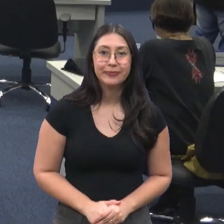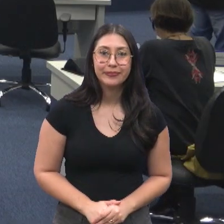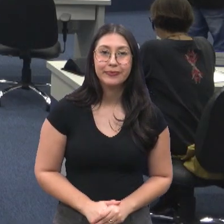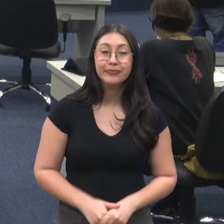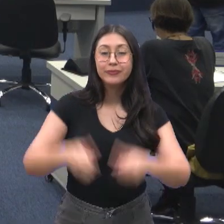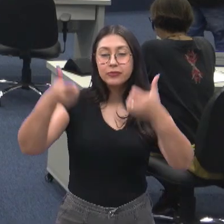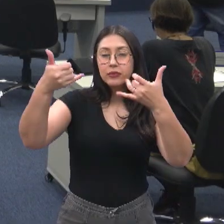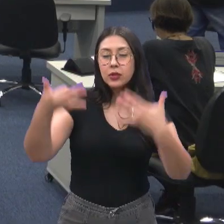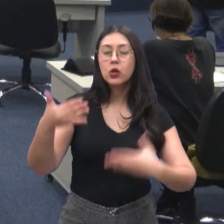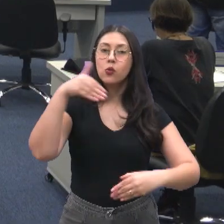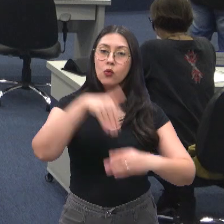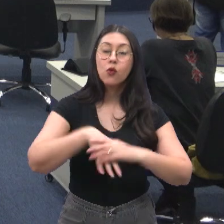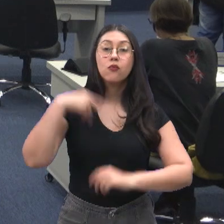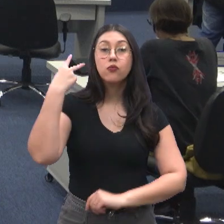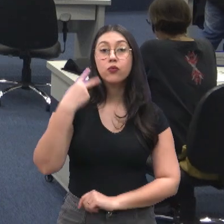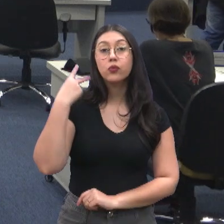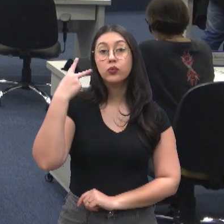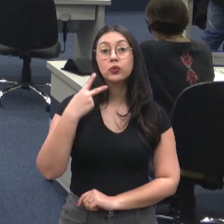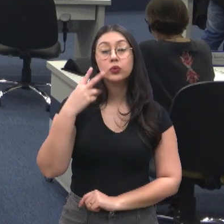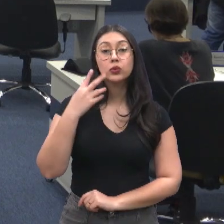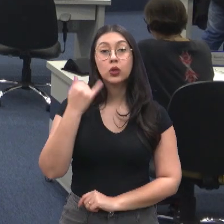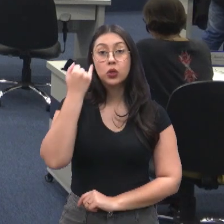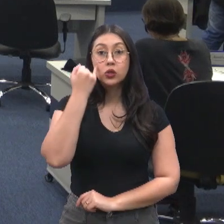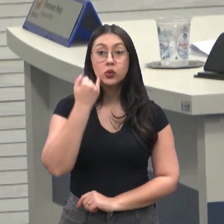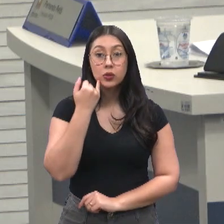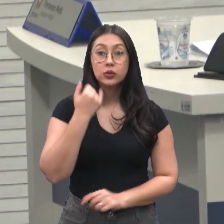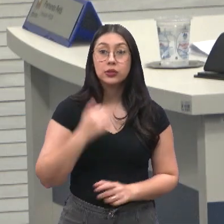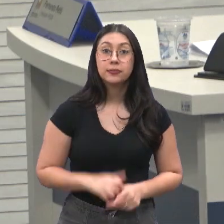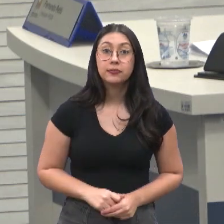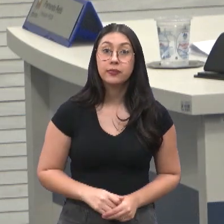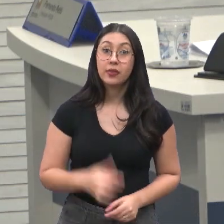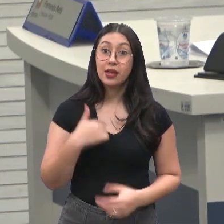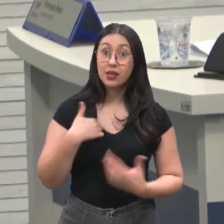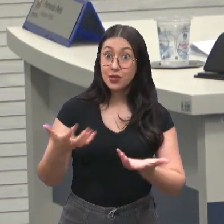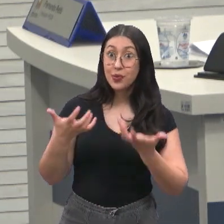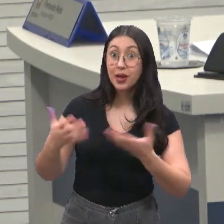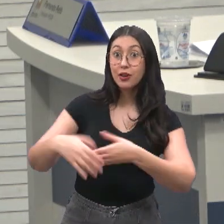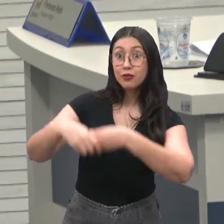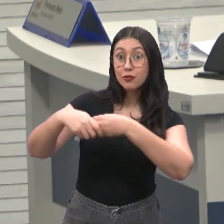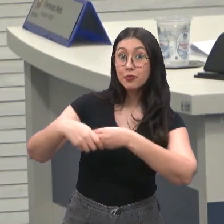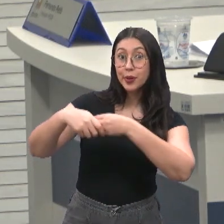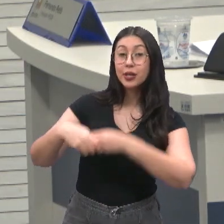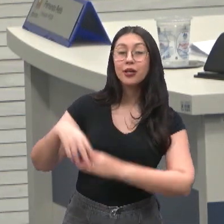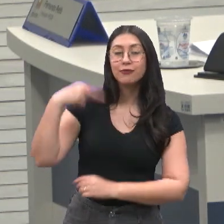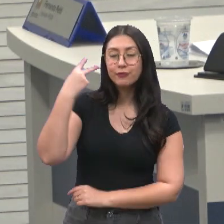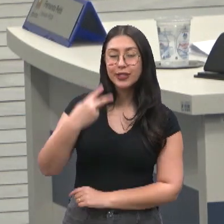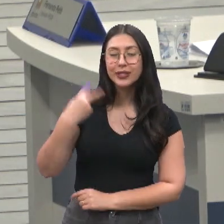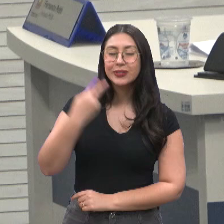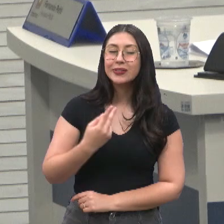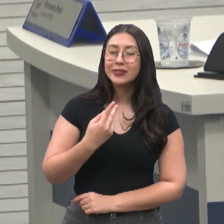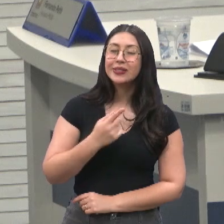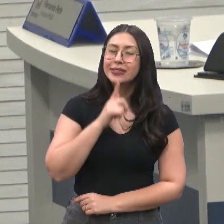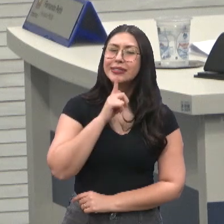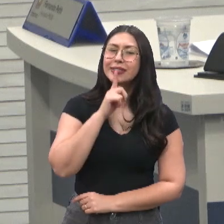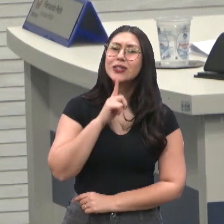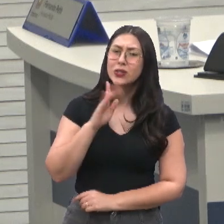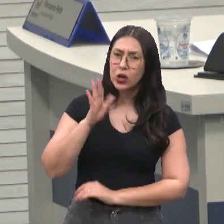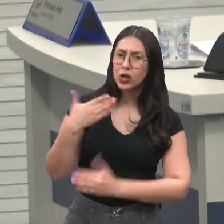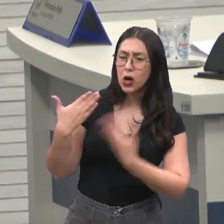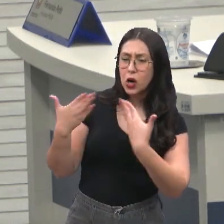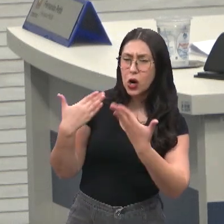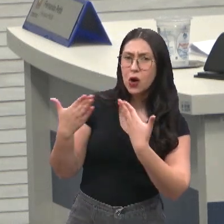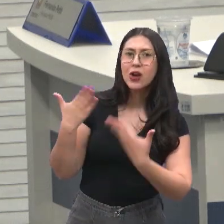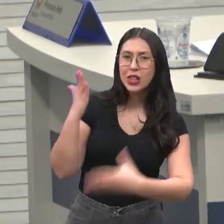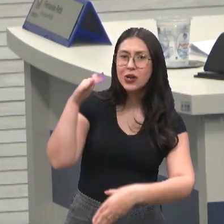Justificativa de votação, vereador Zé Luiz. Senhor presidente, quero cumprimentar também o vereador Sérgio. Falei com ele no início da sessão que nós íamos votar